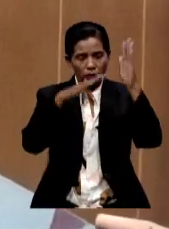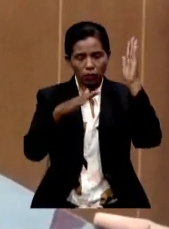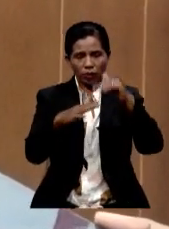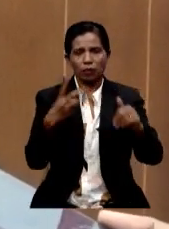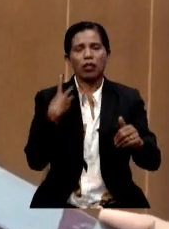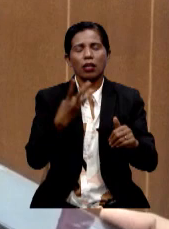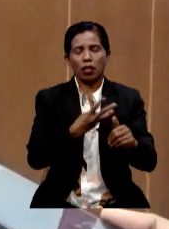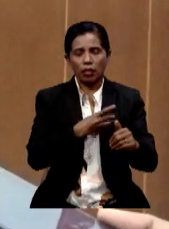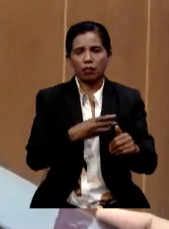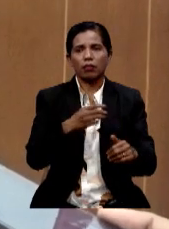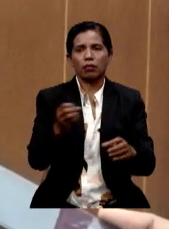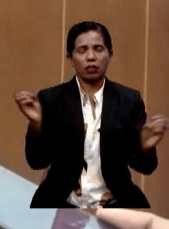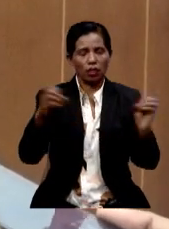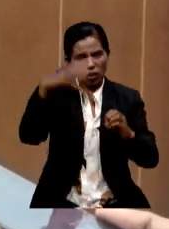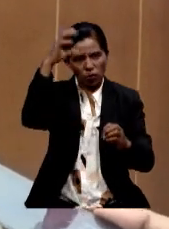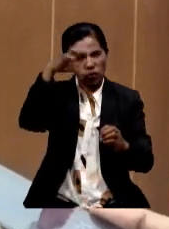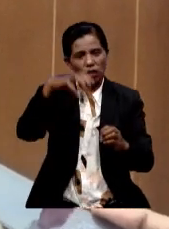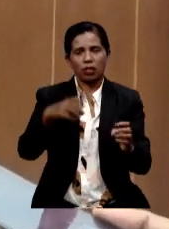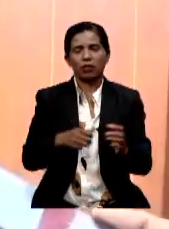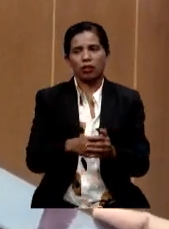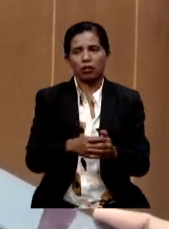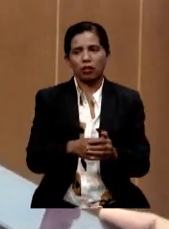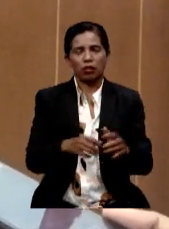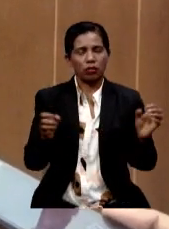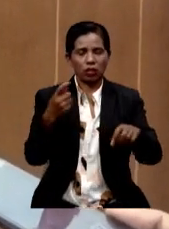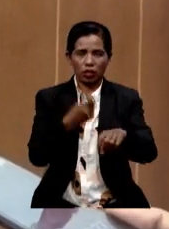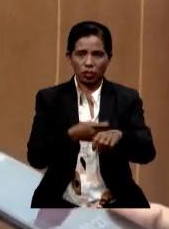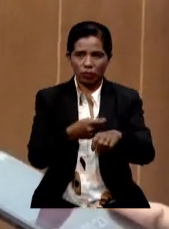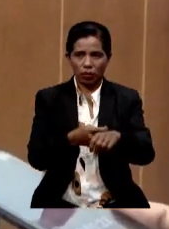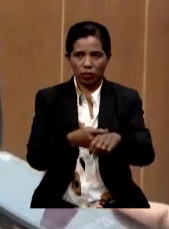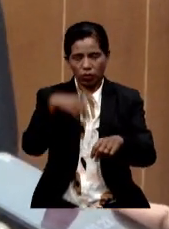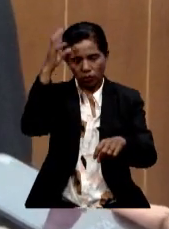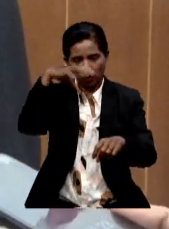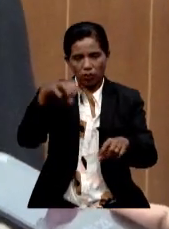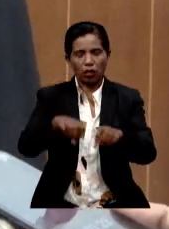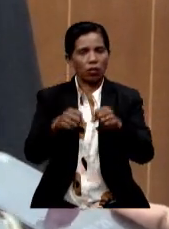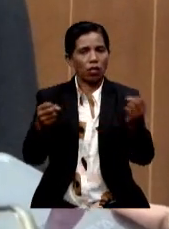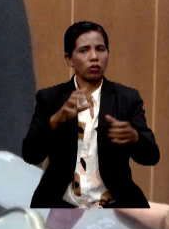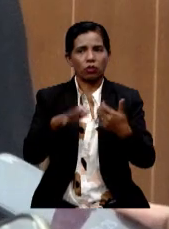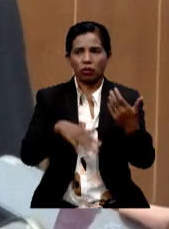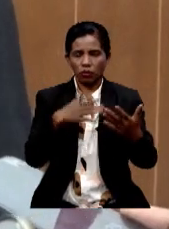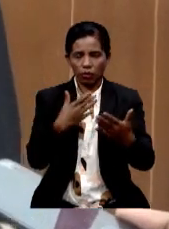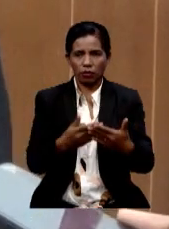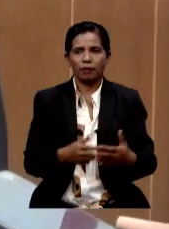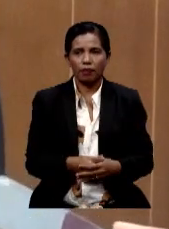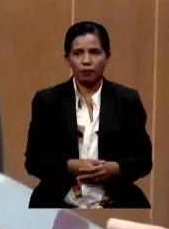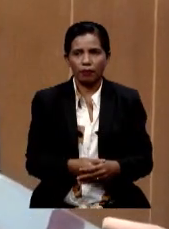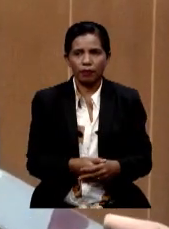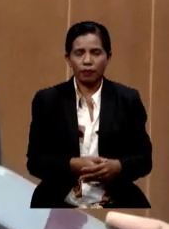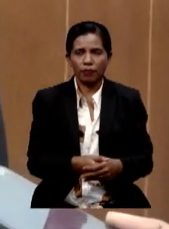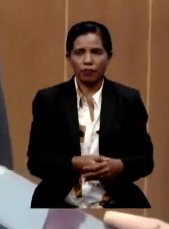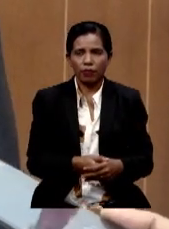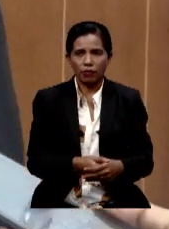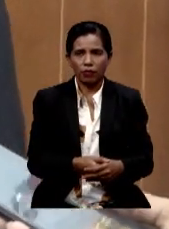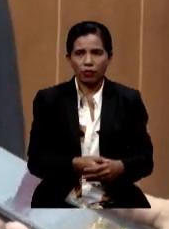change, la Udan, quando Udan, lá o Sina tempo rássico, Udan Mai estraga o Batu Toto, mas diz,